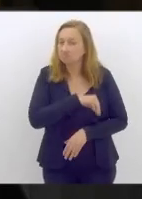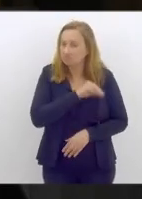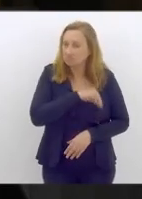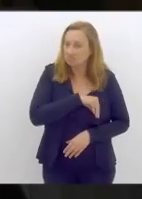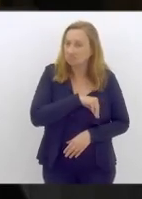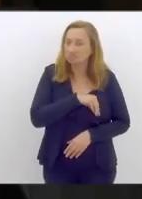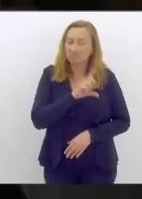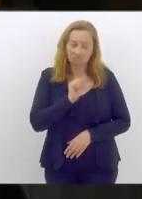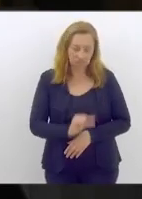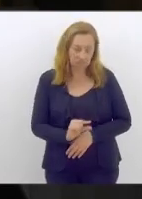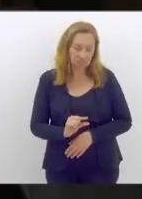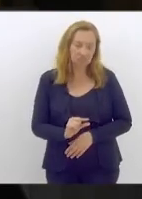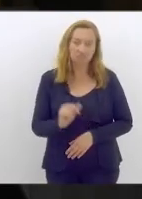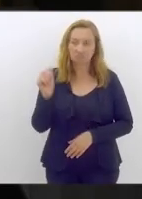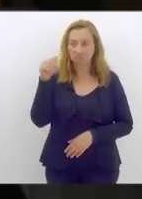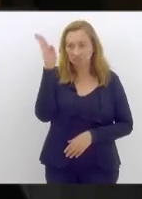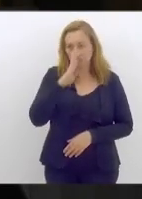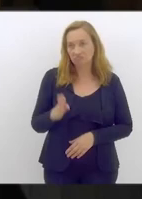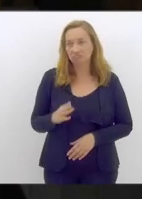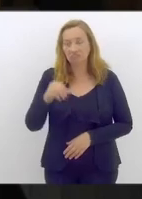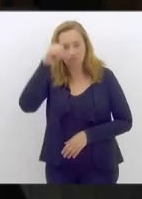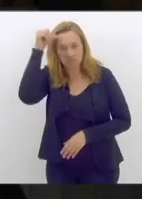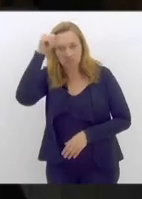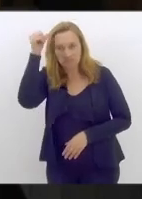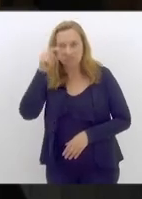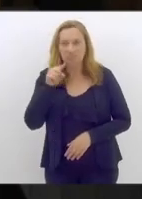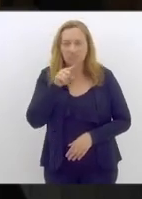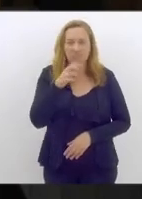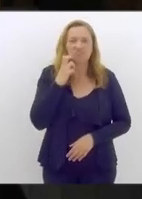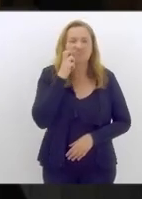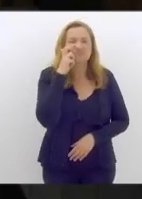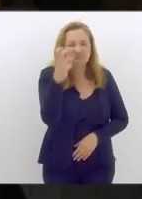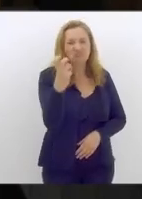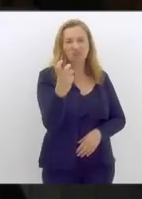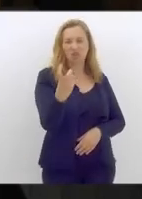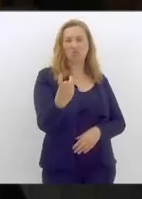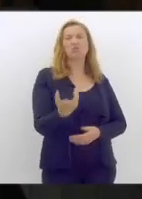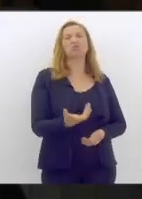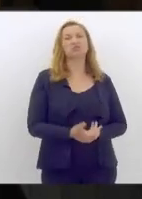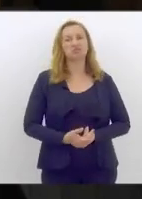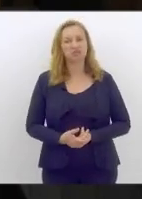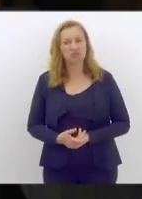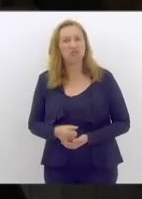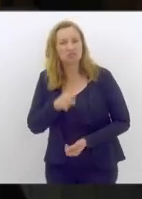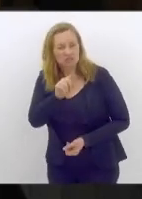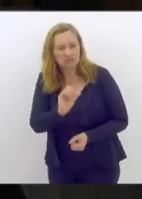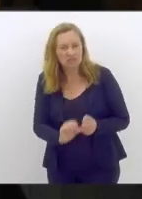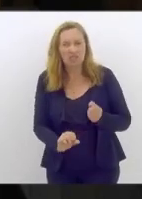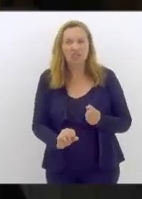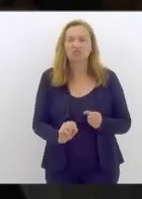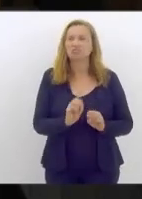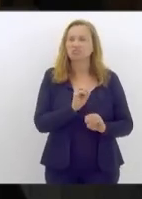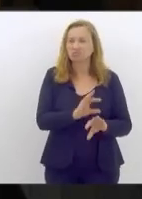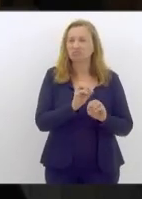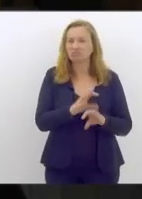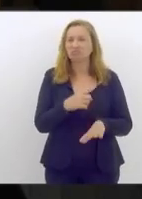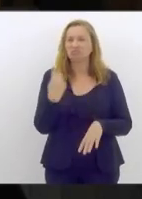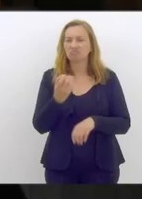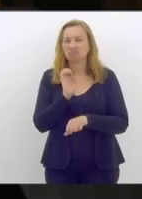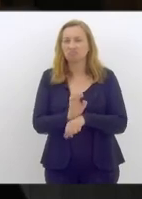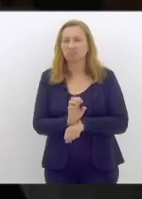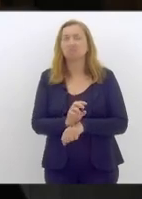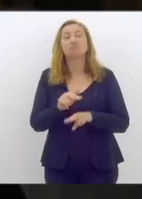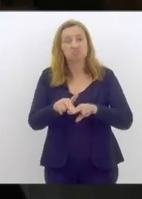mais baixo do Brasil Cláudio Castro você me envergonha com que você faz com a educação do nosso Estado